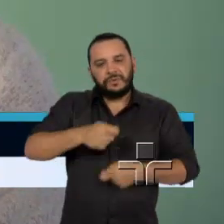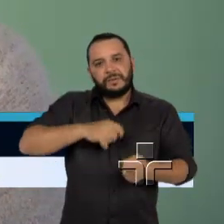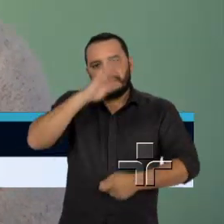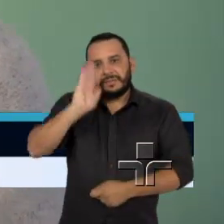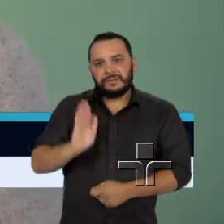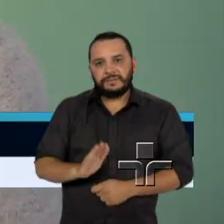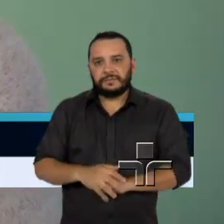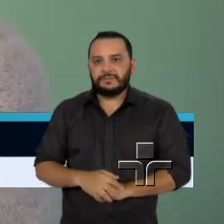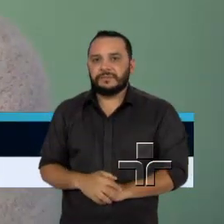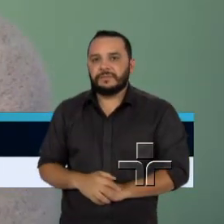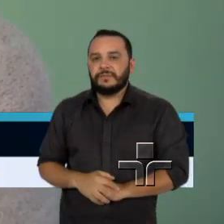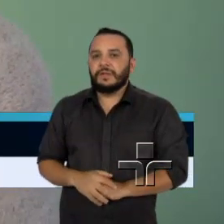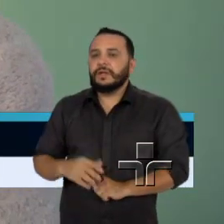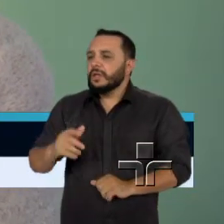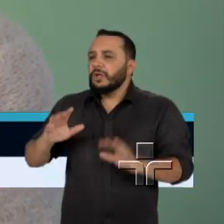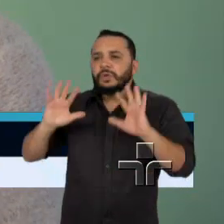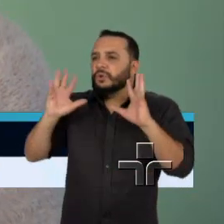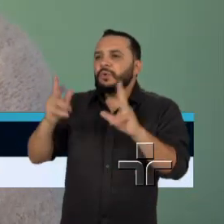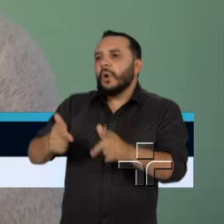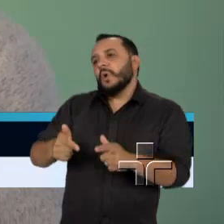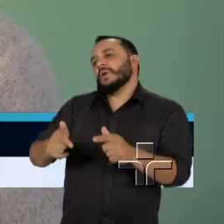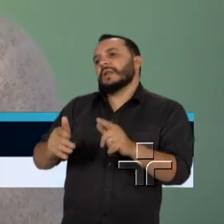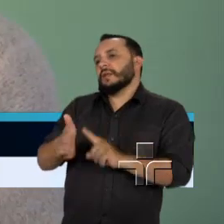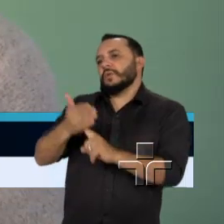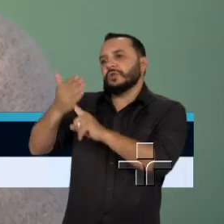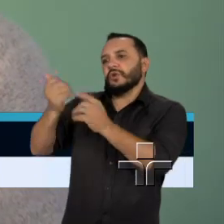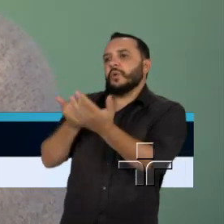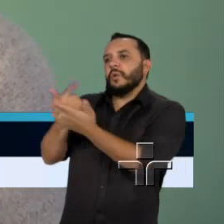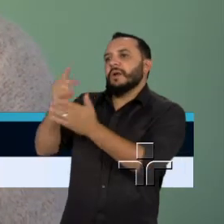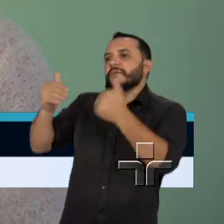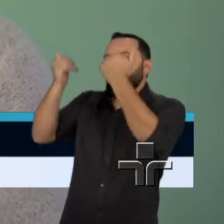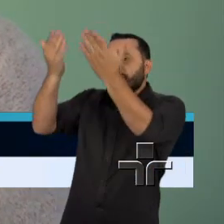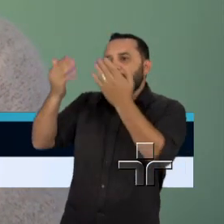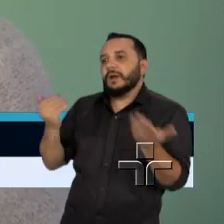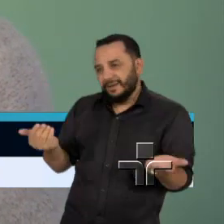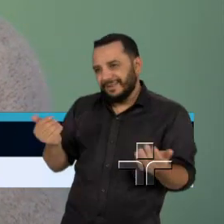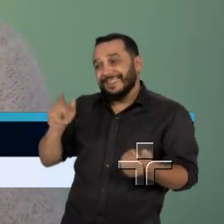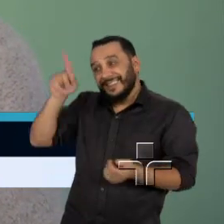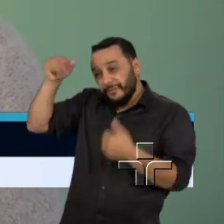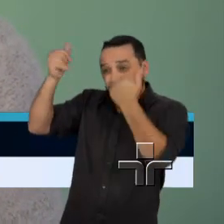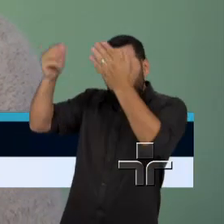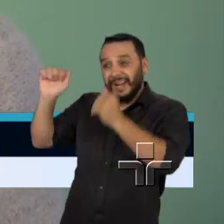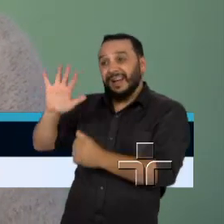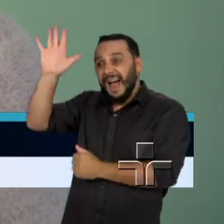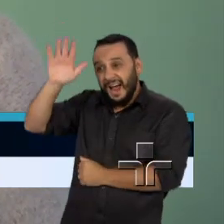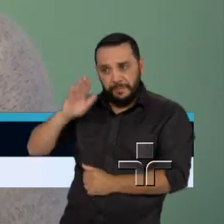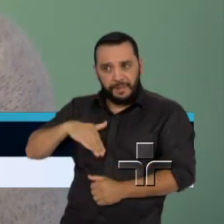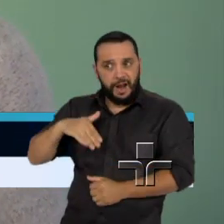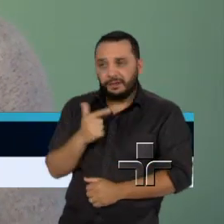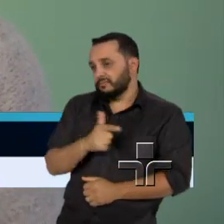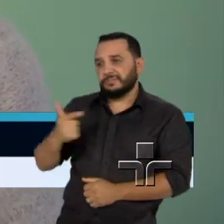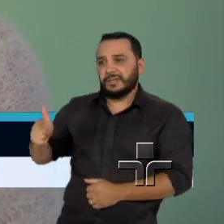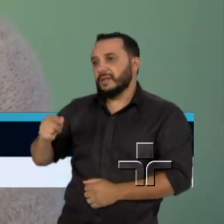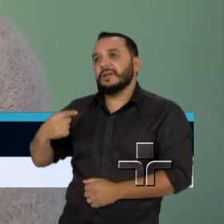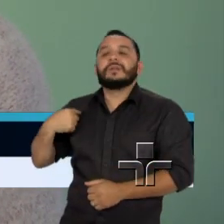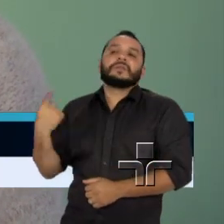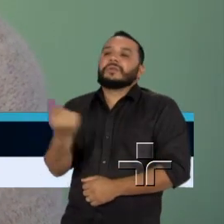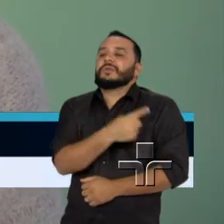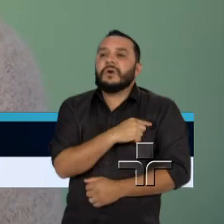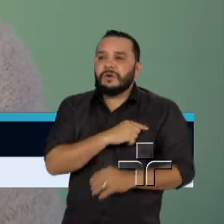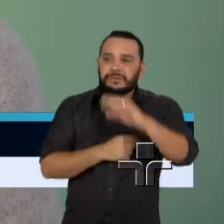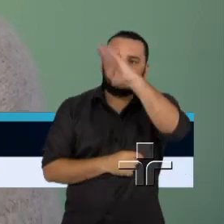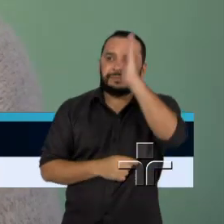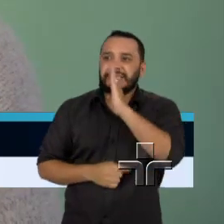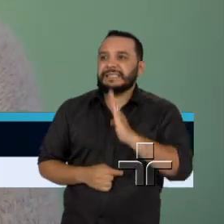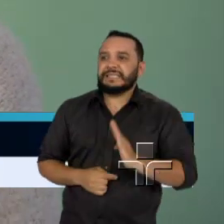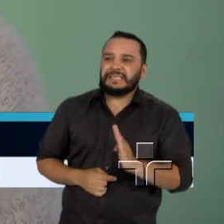comprar todas as soluções de fora, prontas, e é caro. Ninguém vai vender barato. E aí a nossa soberania, quer